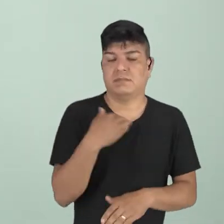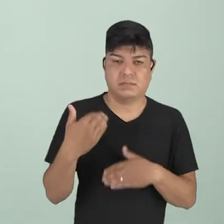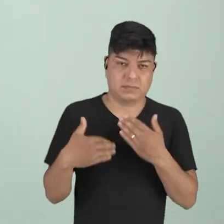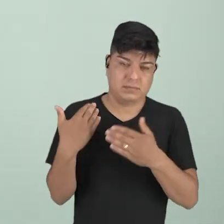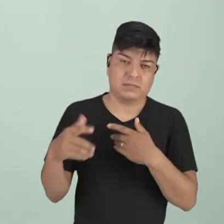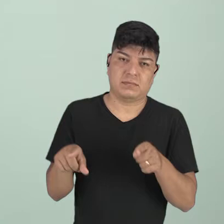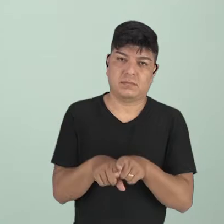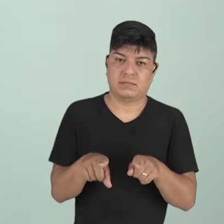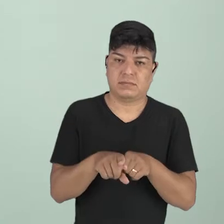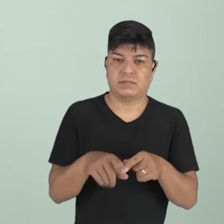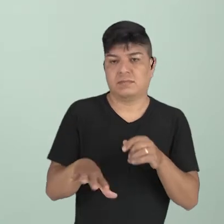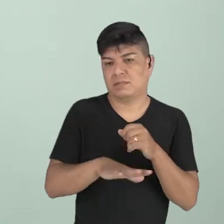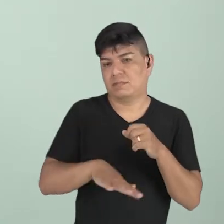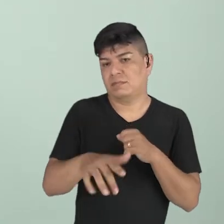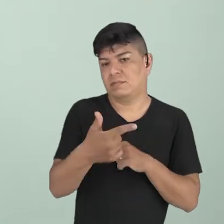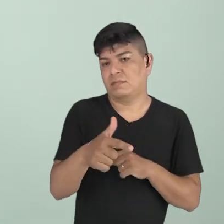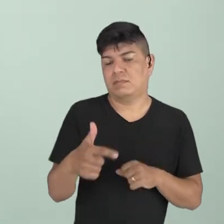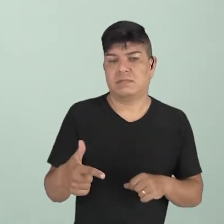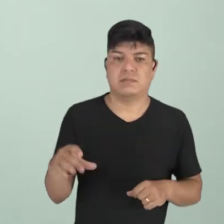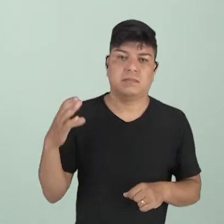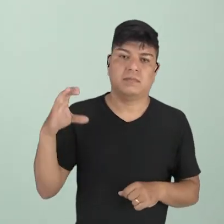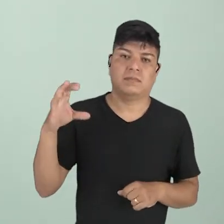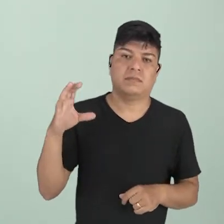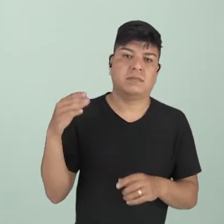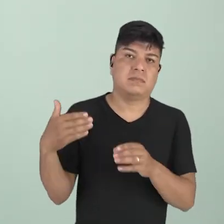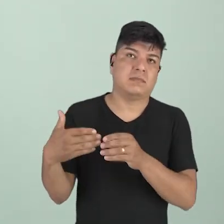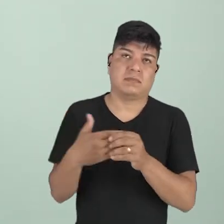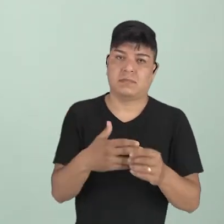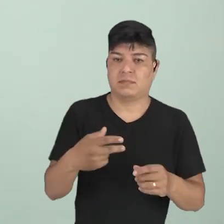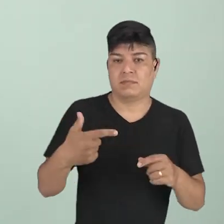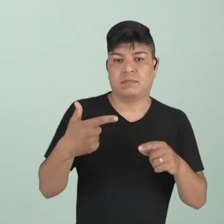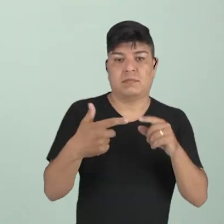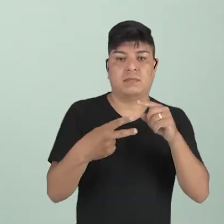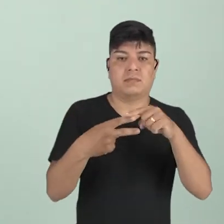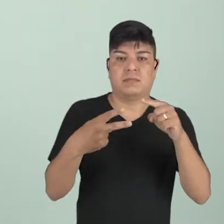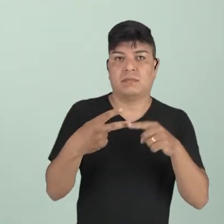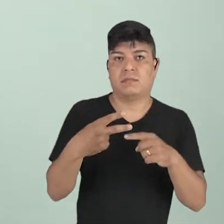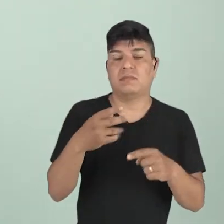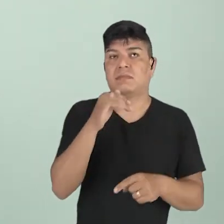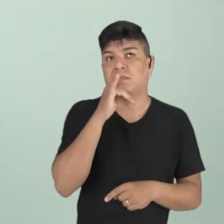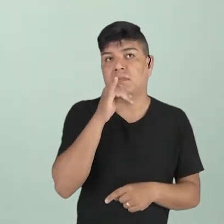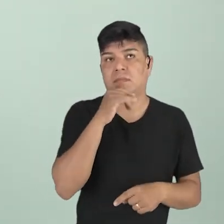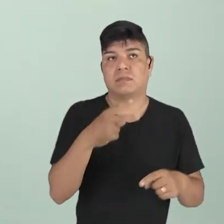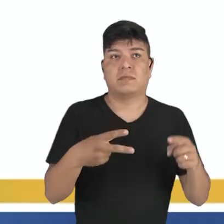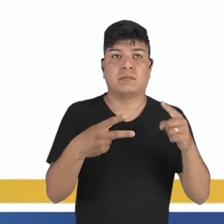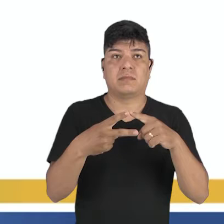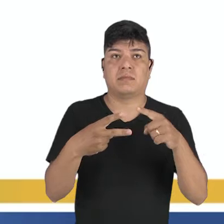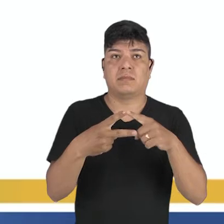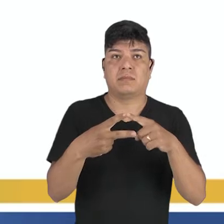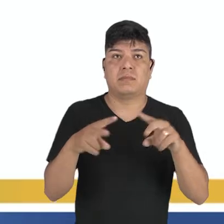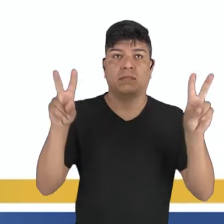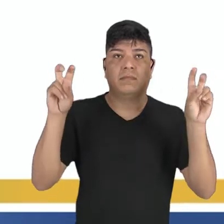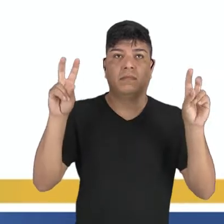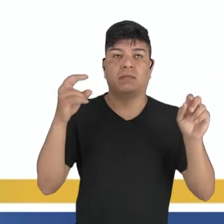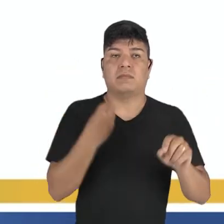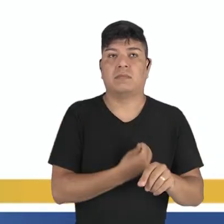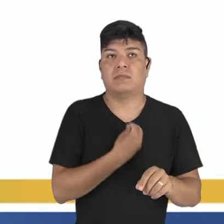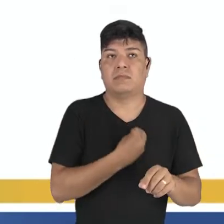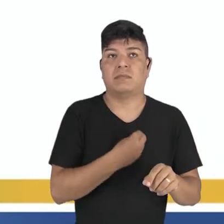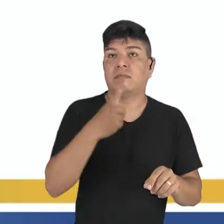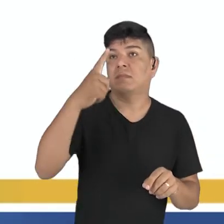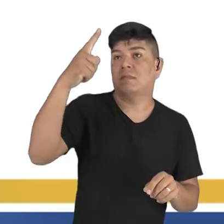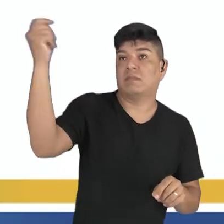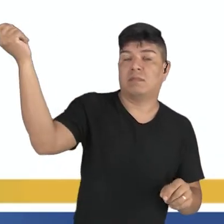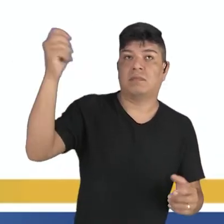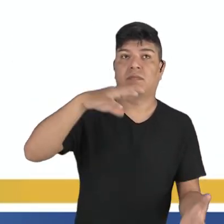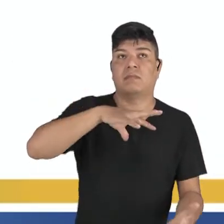dela, que não tem base científica, tá? Eu vou trazer para vocês 2 exemplos, tá? A teoria da vida semeada fora da Terra, ou